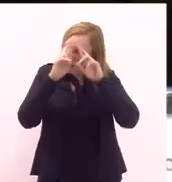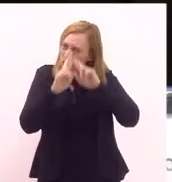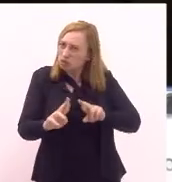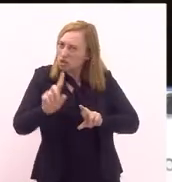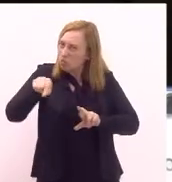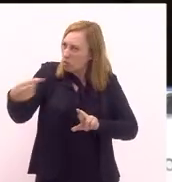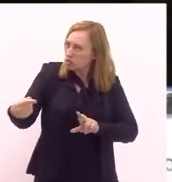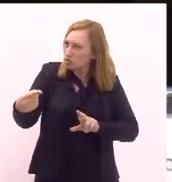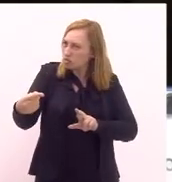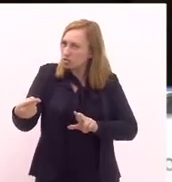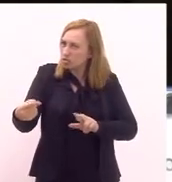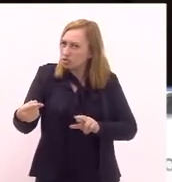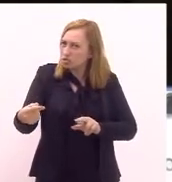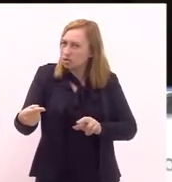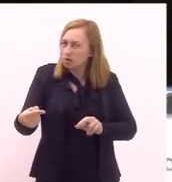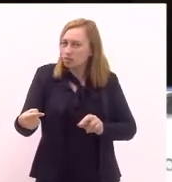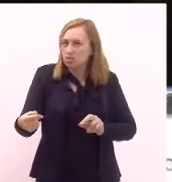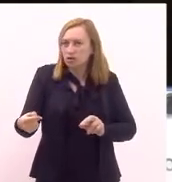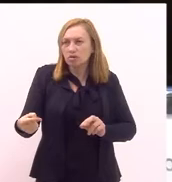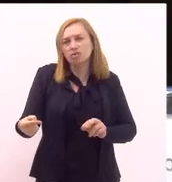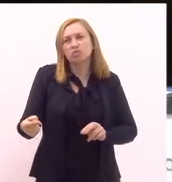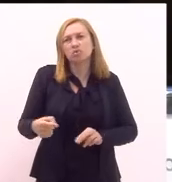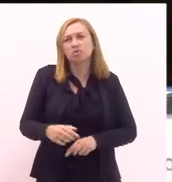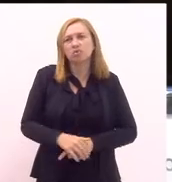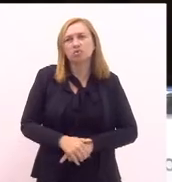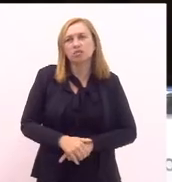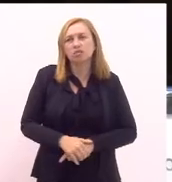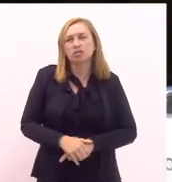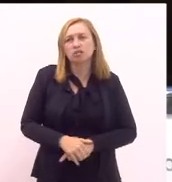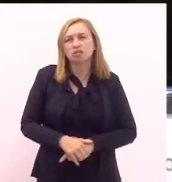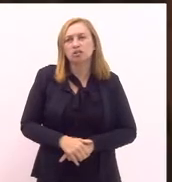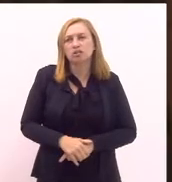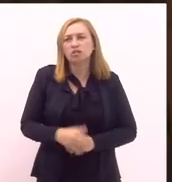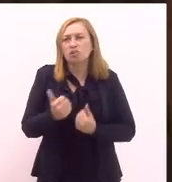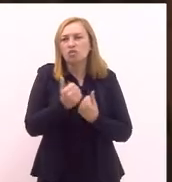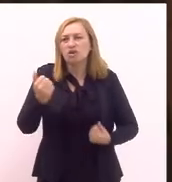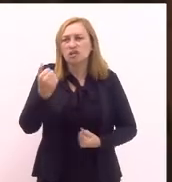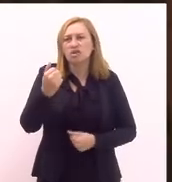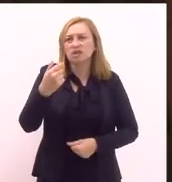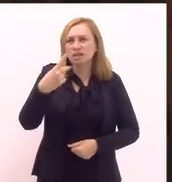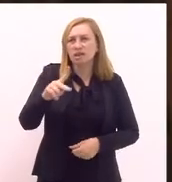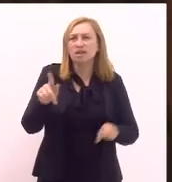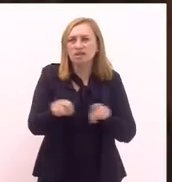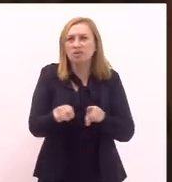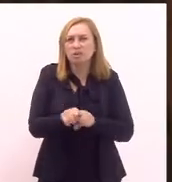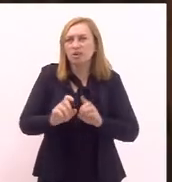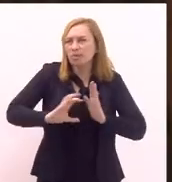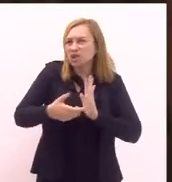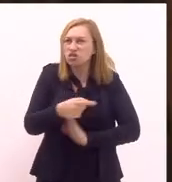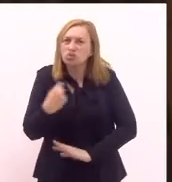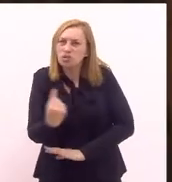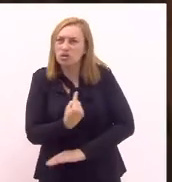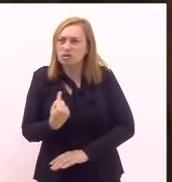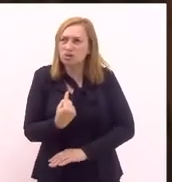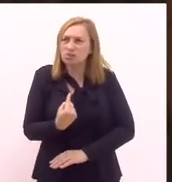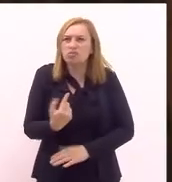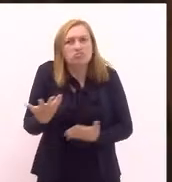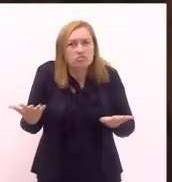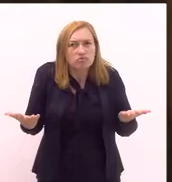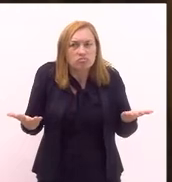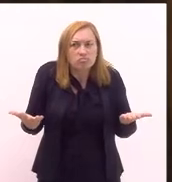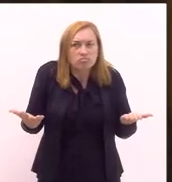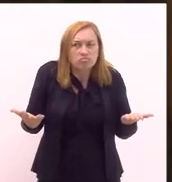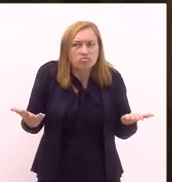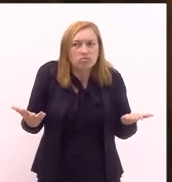outro ah e tem que ter lá também Senador porque o vice dele é do nosso partido o ou